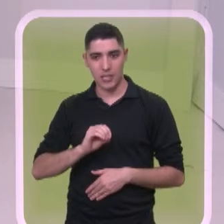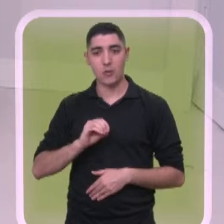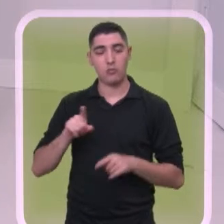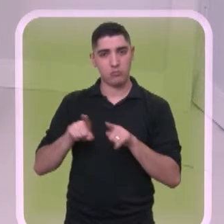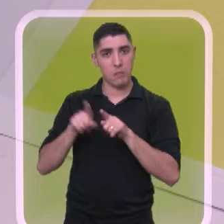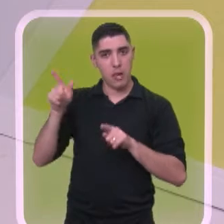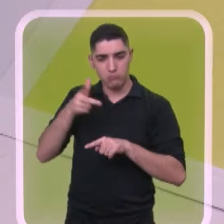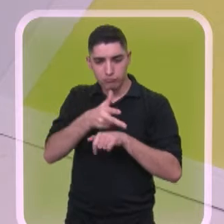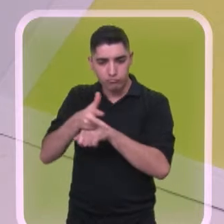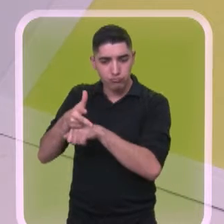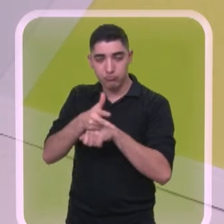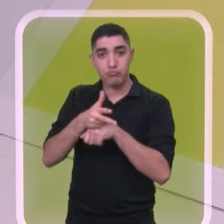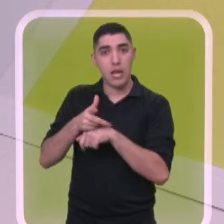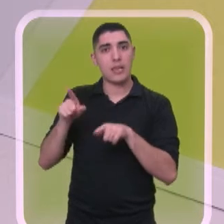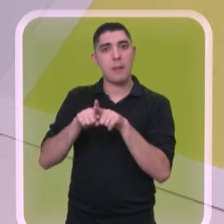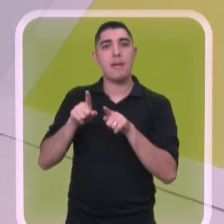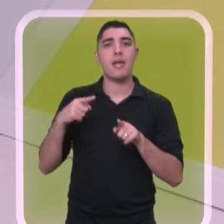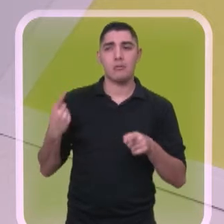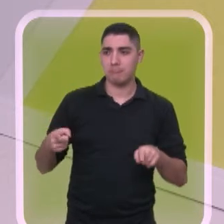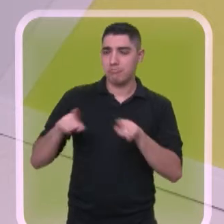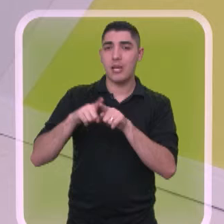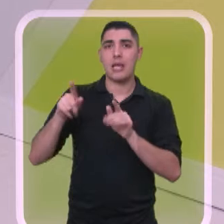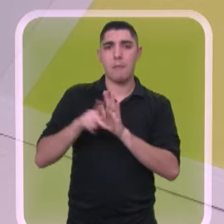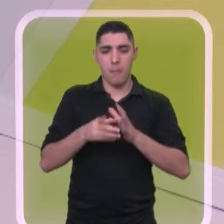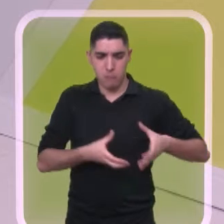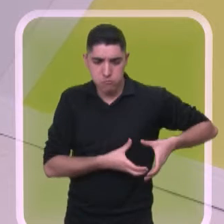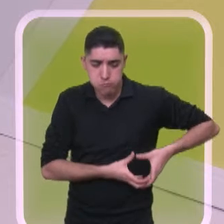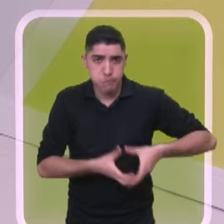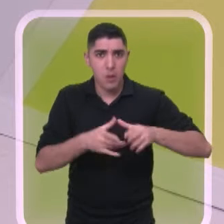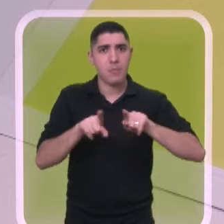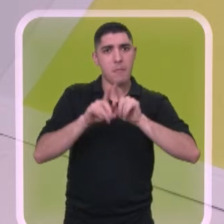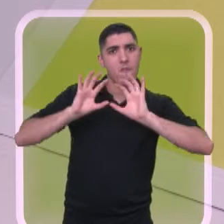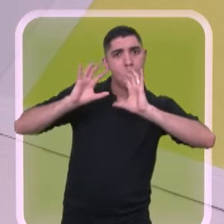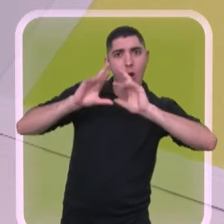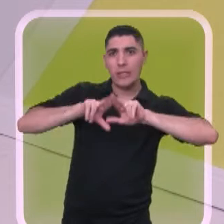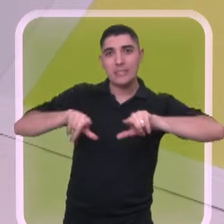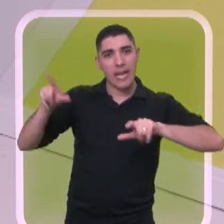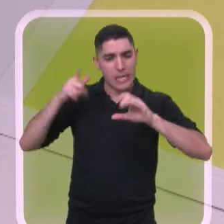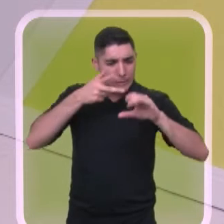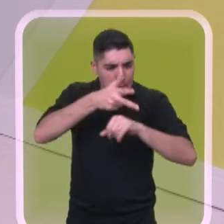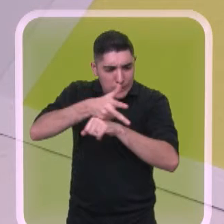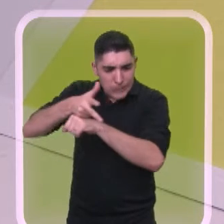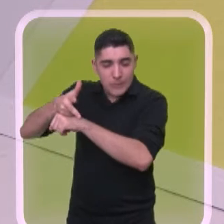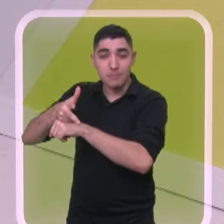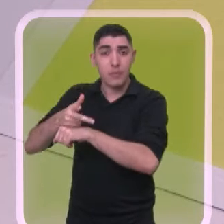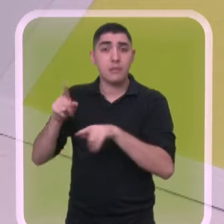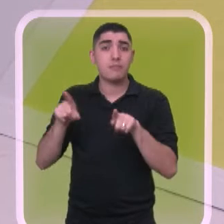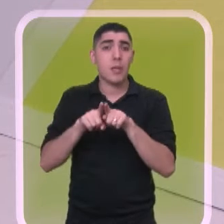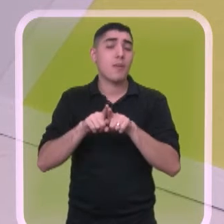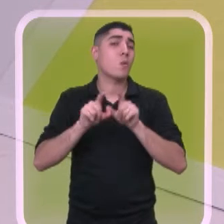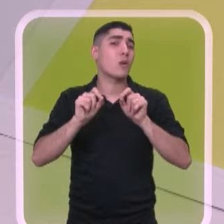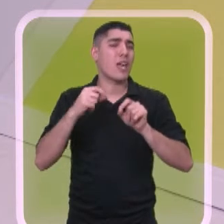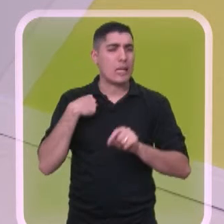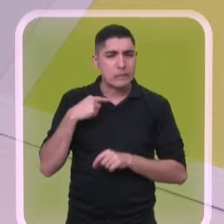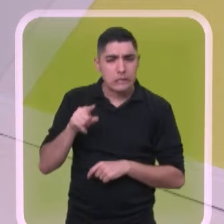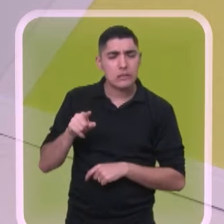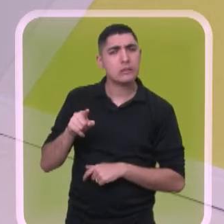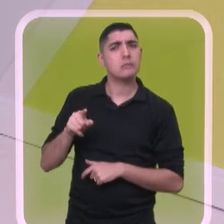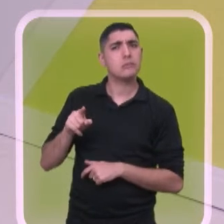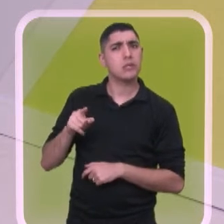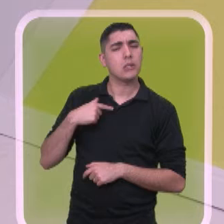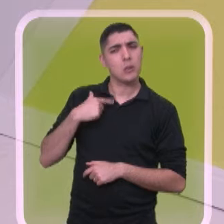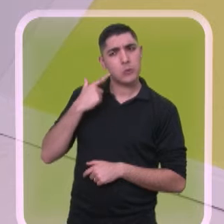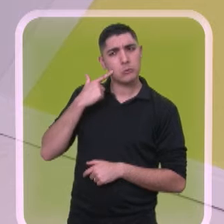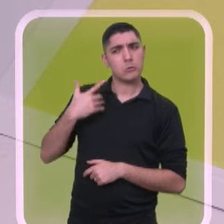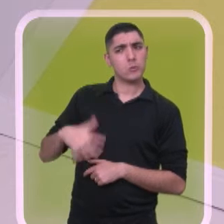sócio nosso aqui, traz o pessoal do rugby, traz o pessoal do vôlei, vem com todo mundo aqui. Agora, Bruno, o que me chamou a atenção é o seguinte... o